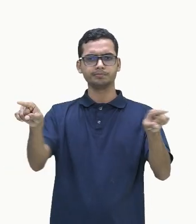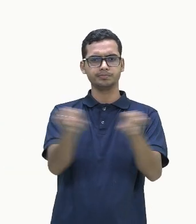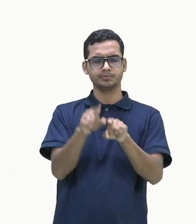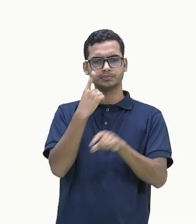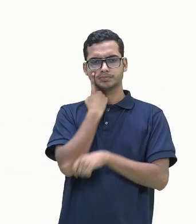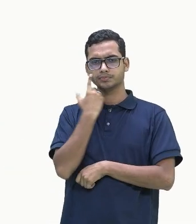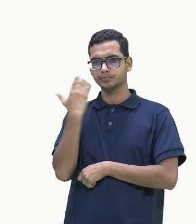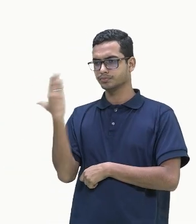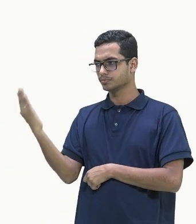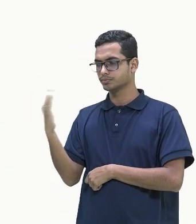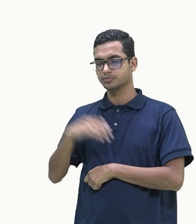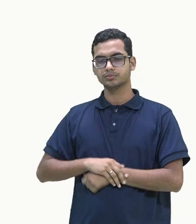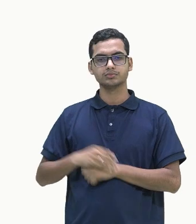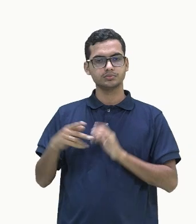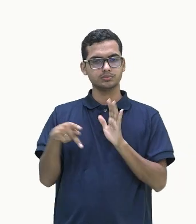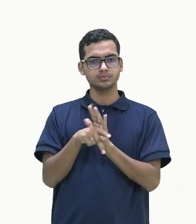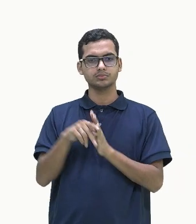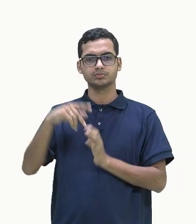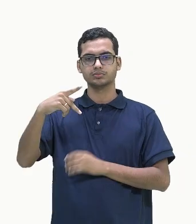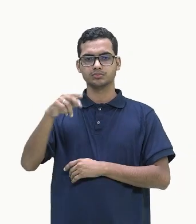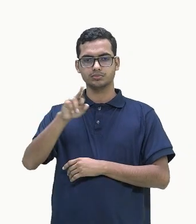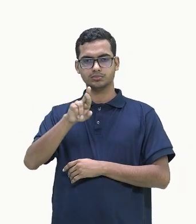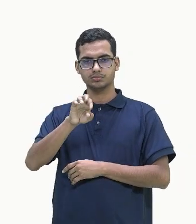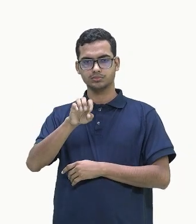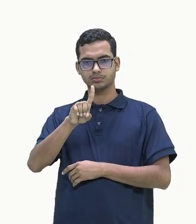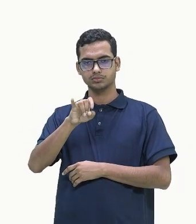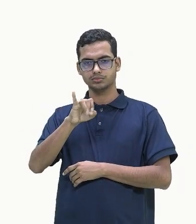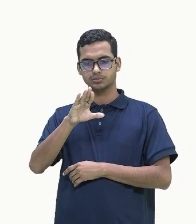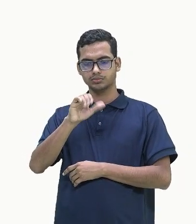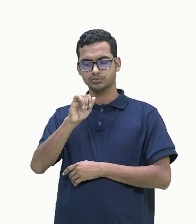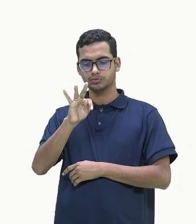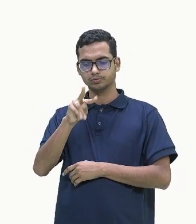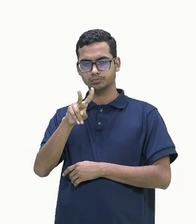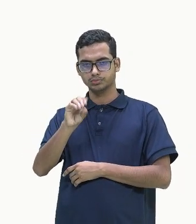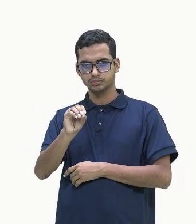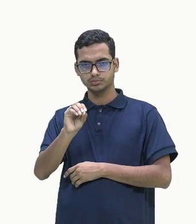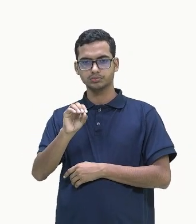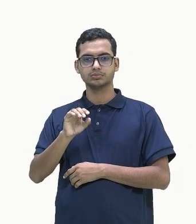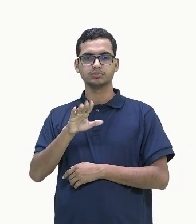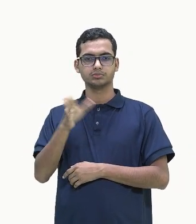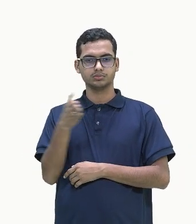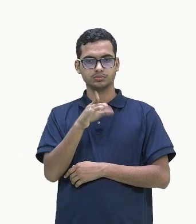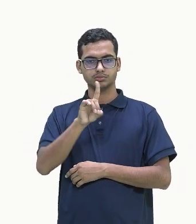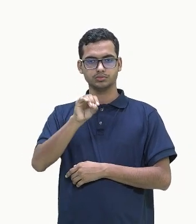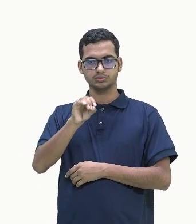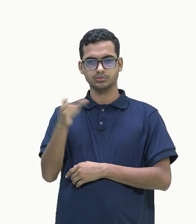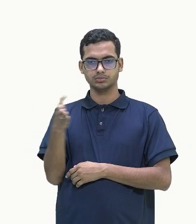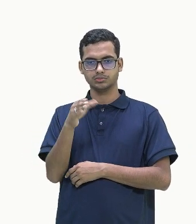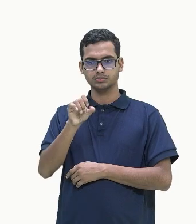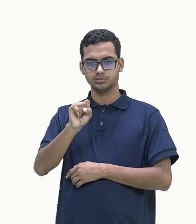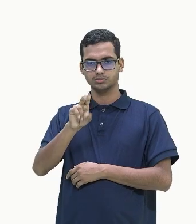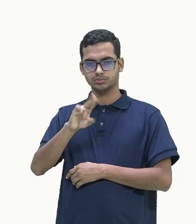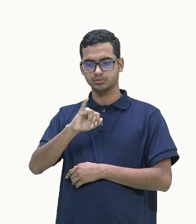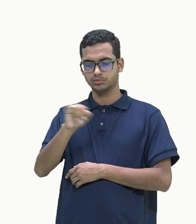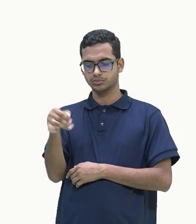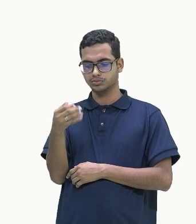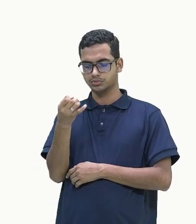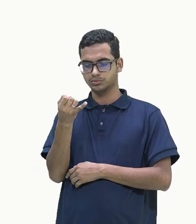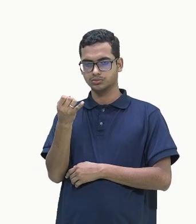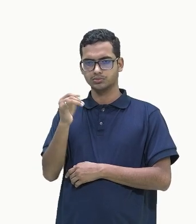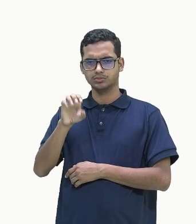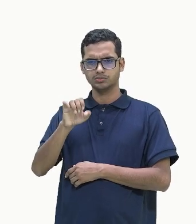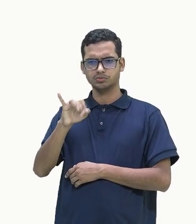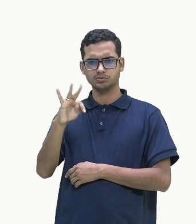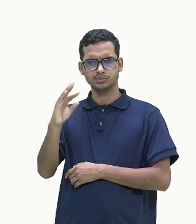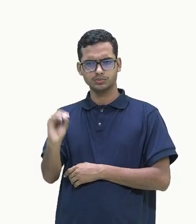de predicativo do sujeito. E, já que o verbo não tem a significação assim tão importante no predicado